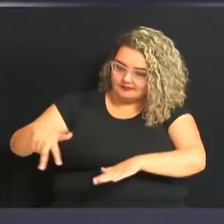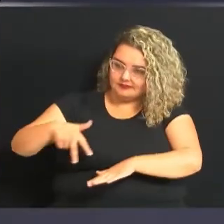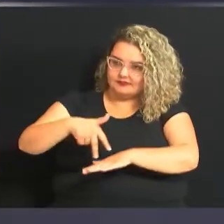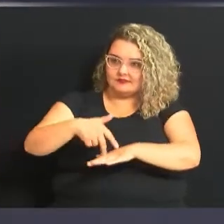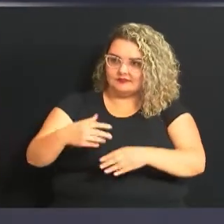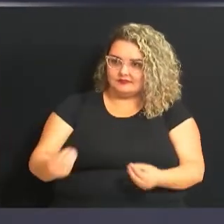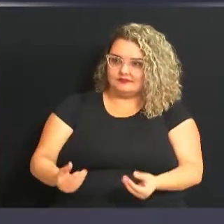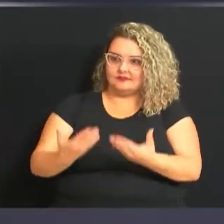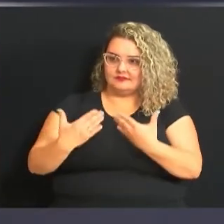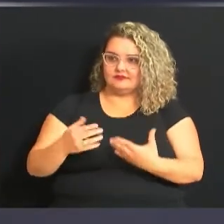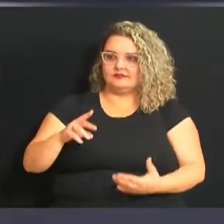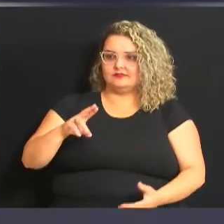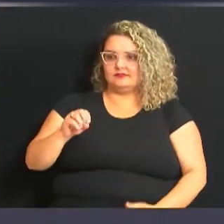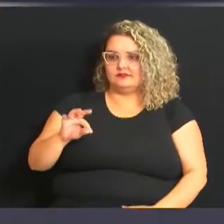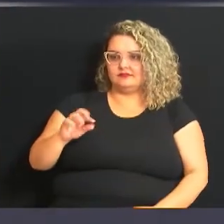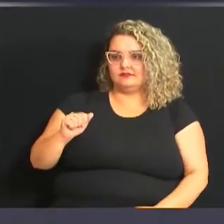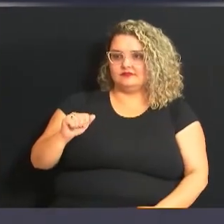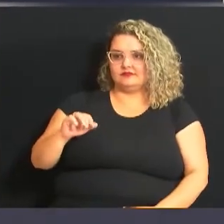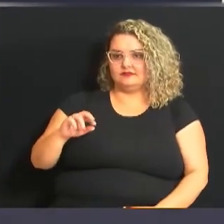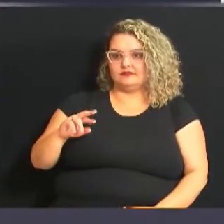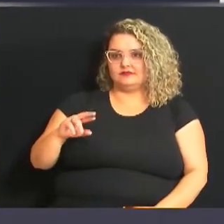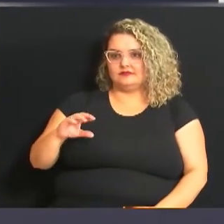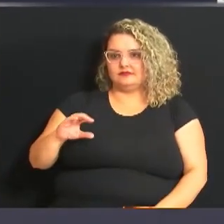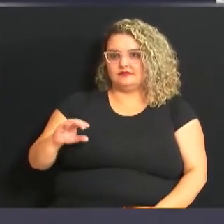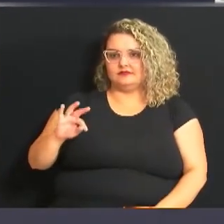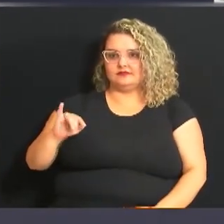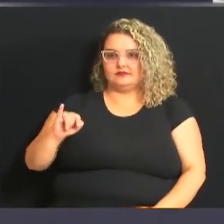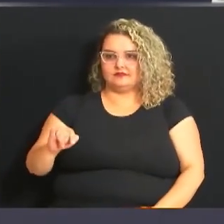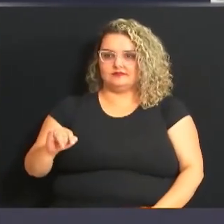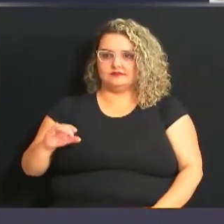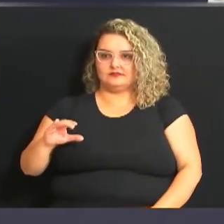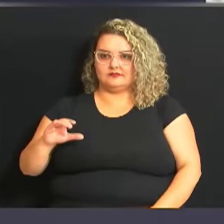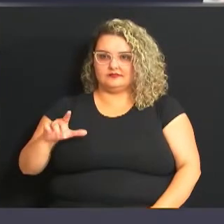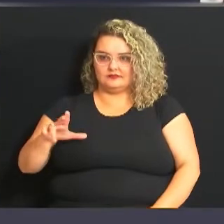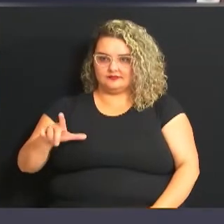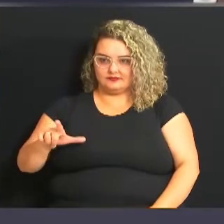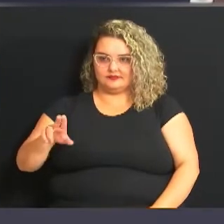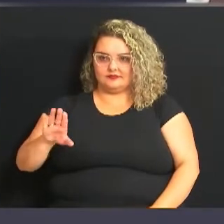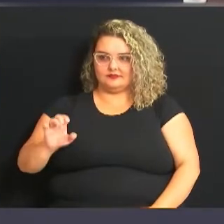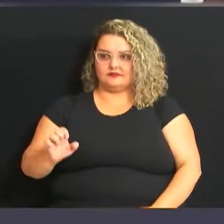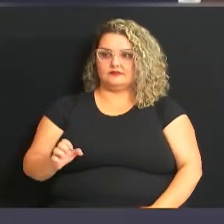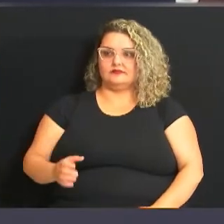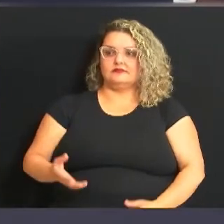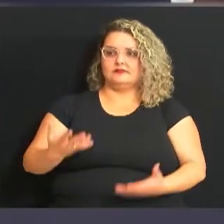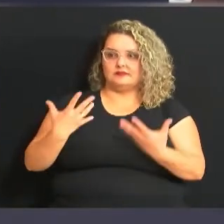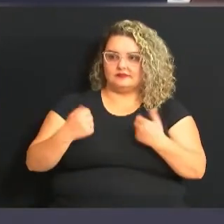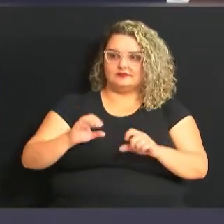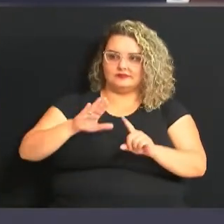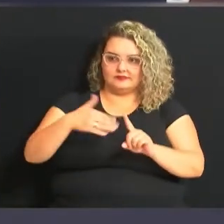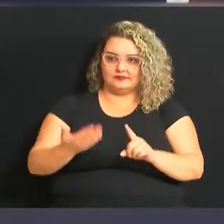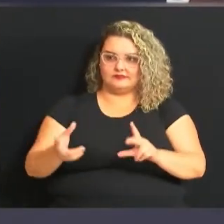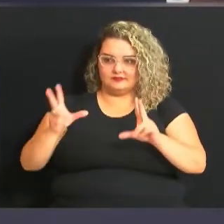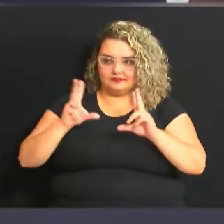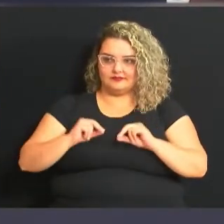referência que estaria passando por dificuldades no abastecimento de medicamentos aqui em Campinas.